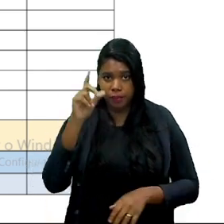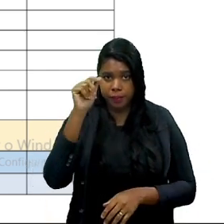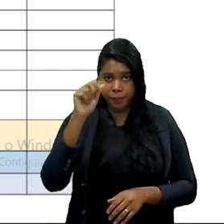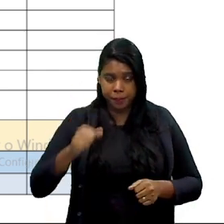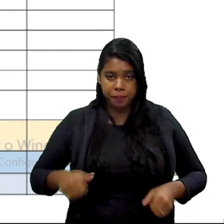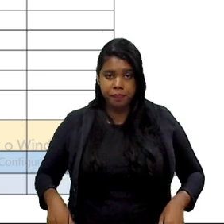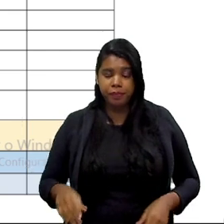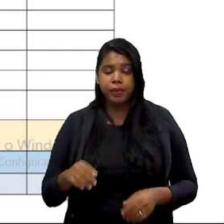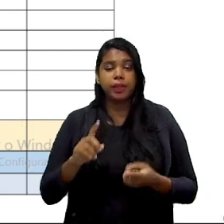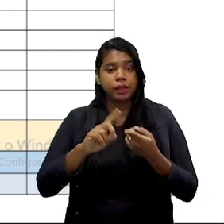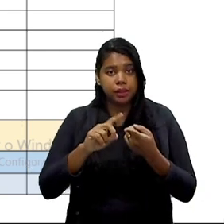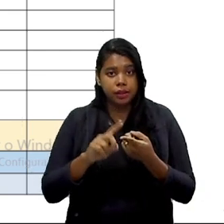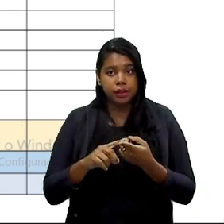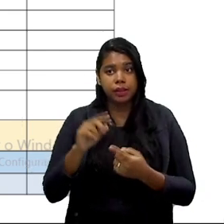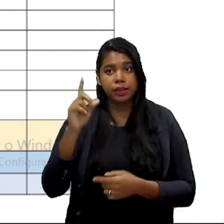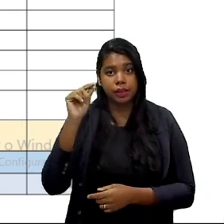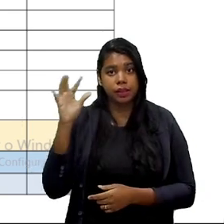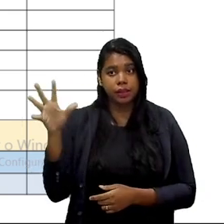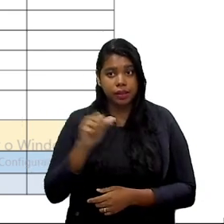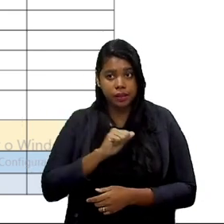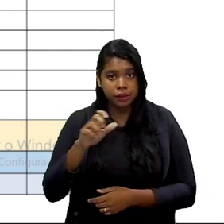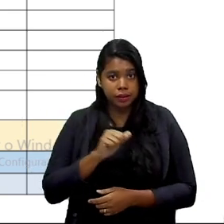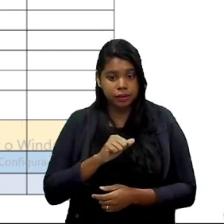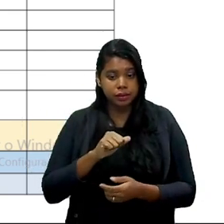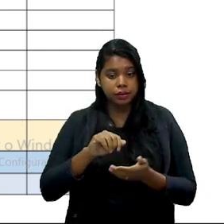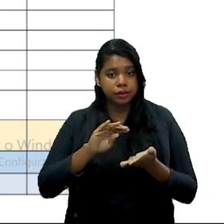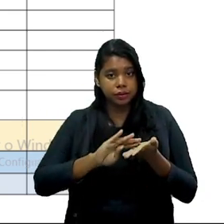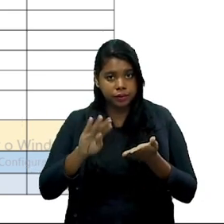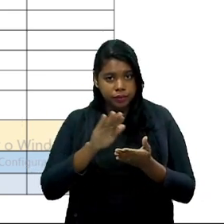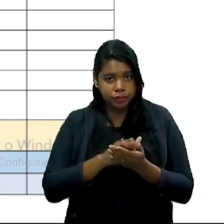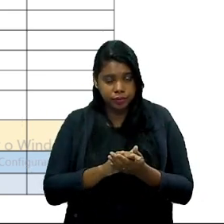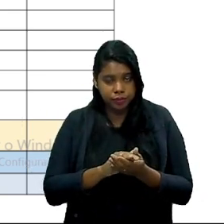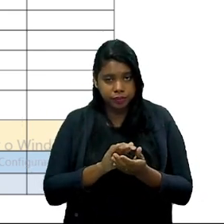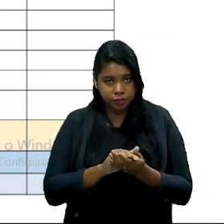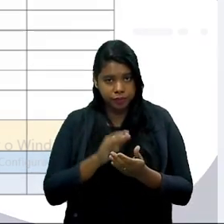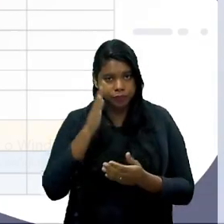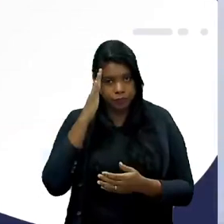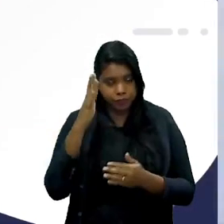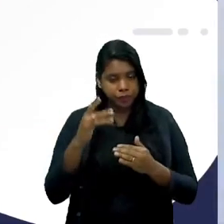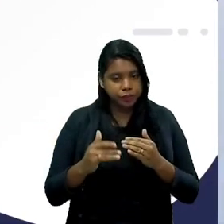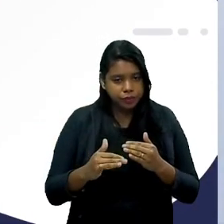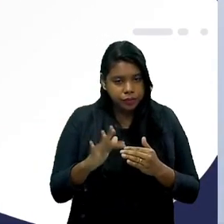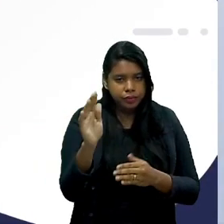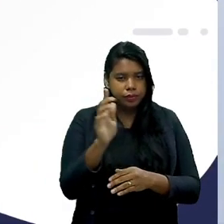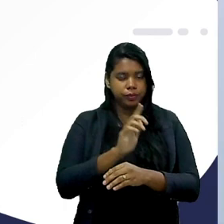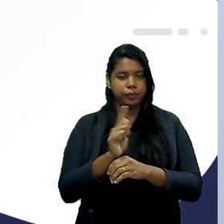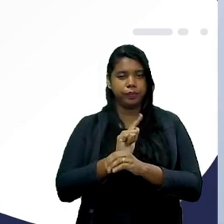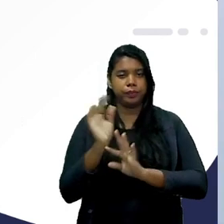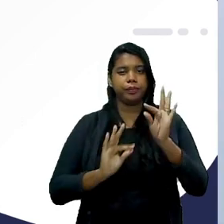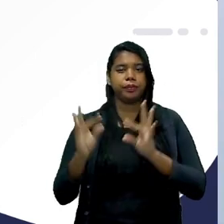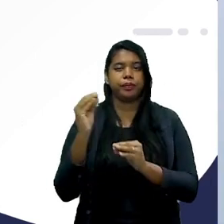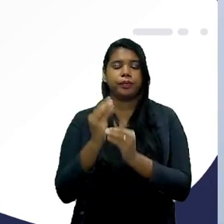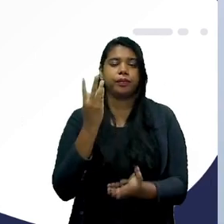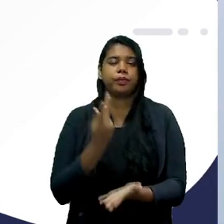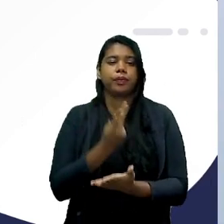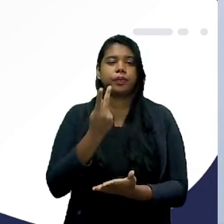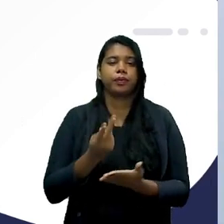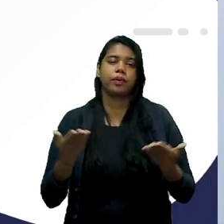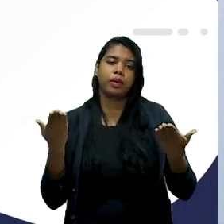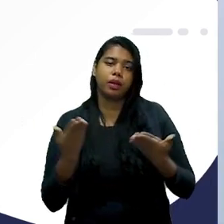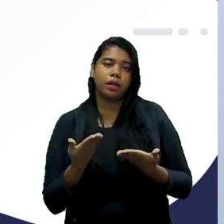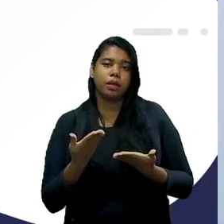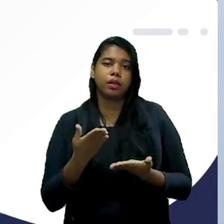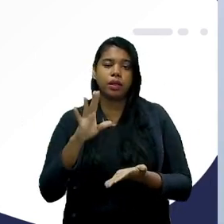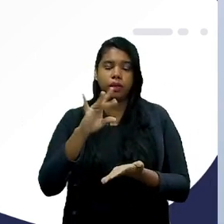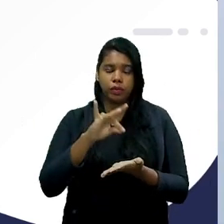posso receber e o que pode ficar de saldo. E a partir daí, durante a gestão, as ocorrências que forem